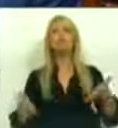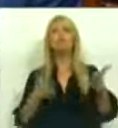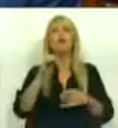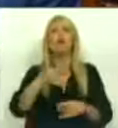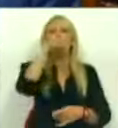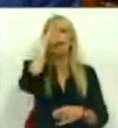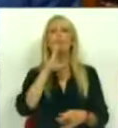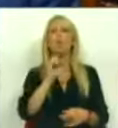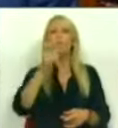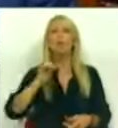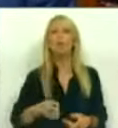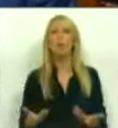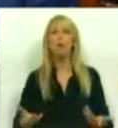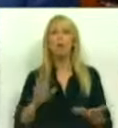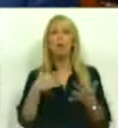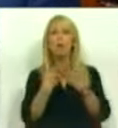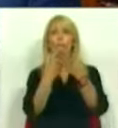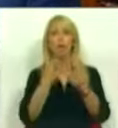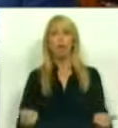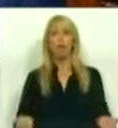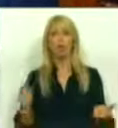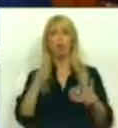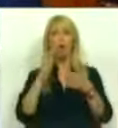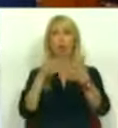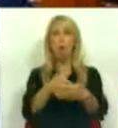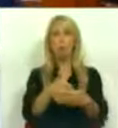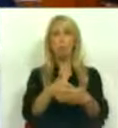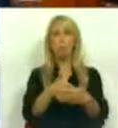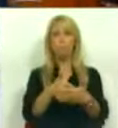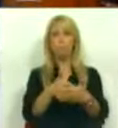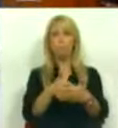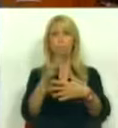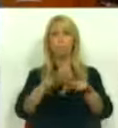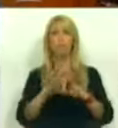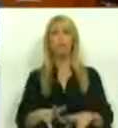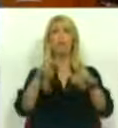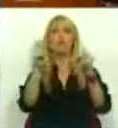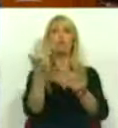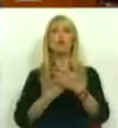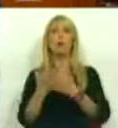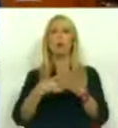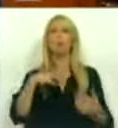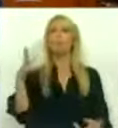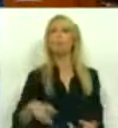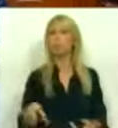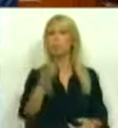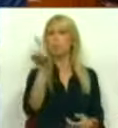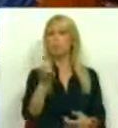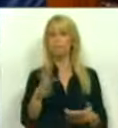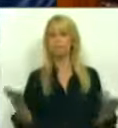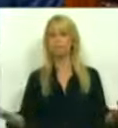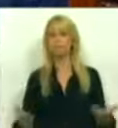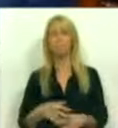tem o Governo para ultrapassar este grande obstáculo para a evolução da economia portuguesa. Pois bem,